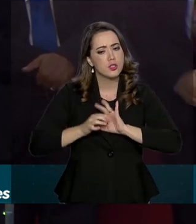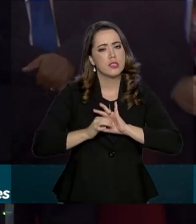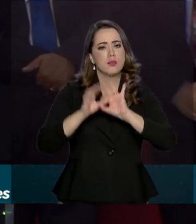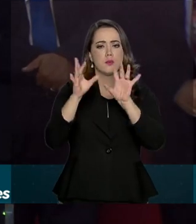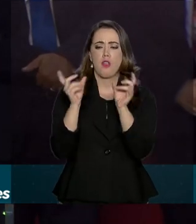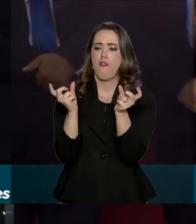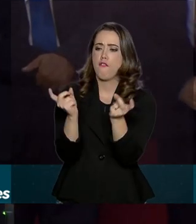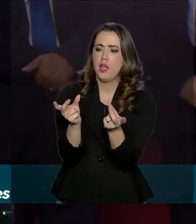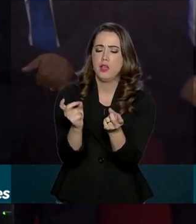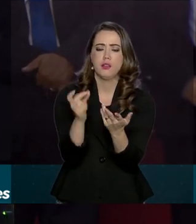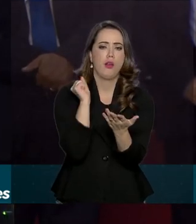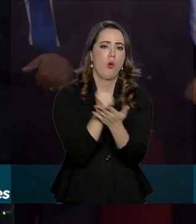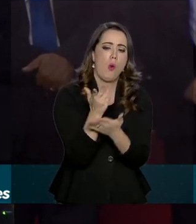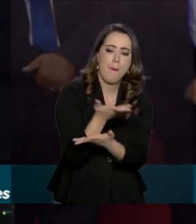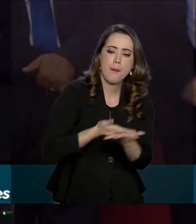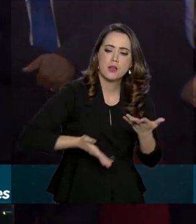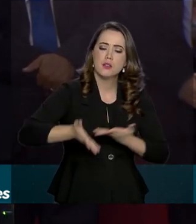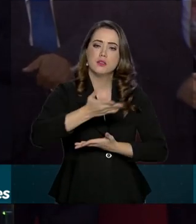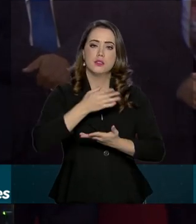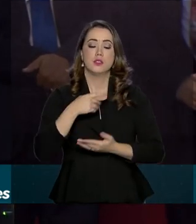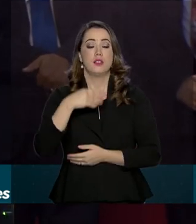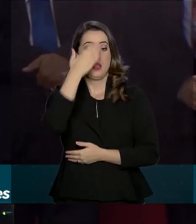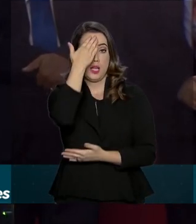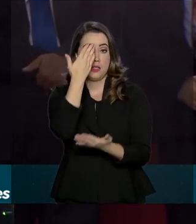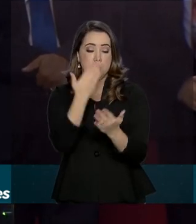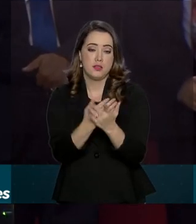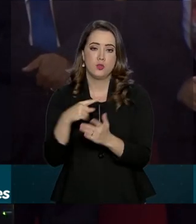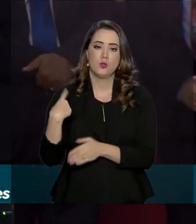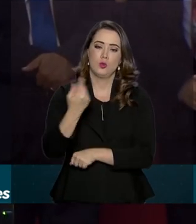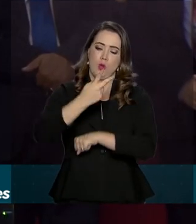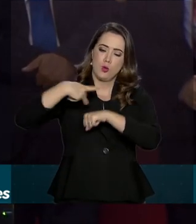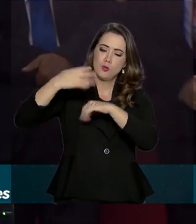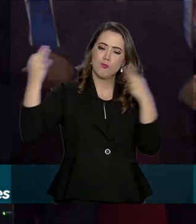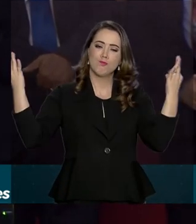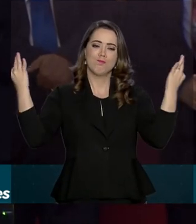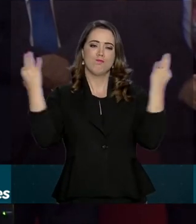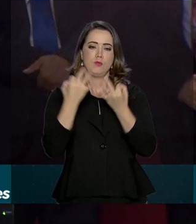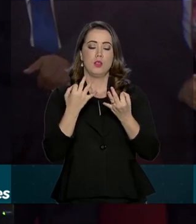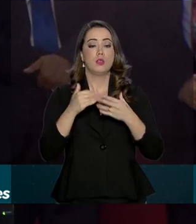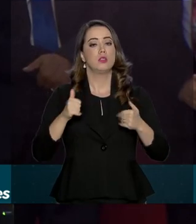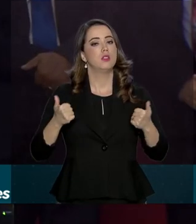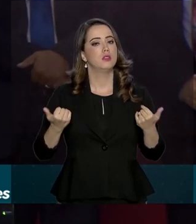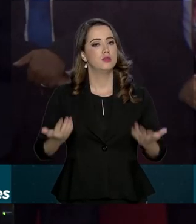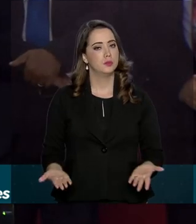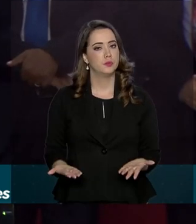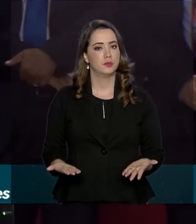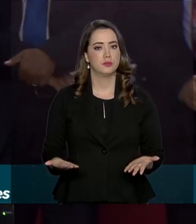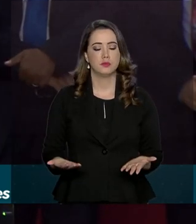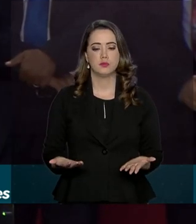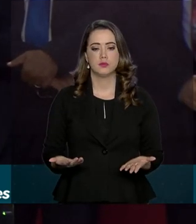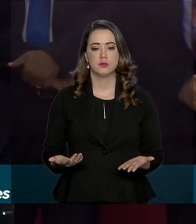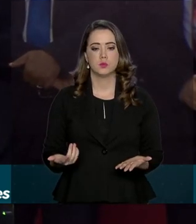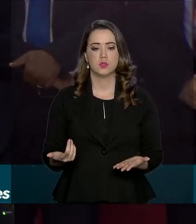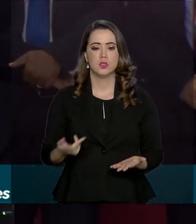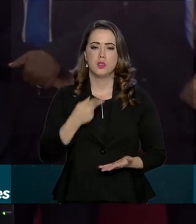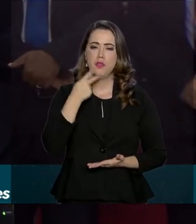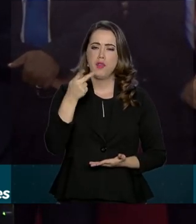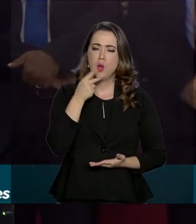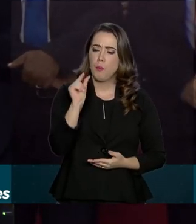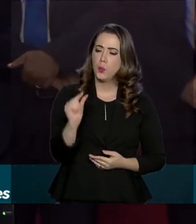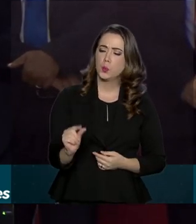mercado, acredita nessa nação maravilhosa. E para não falar